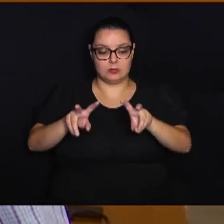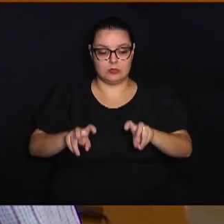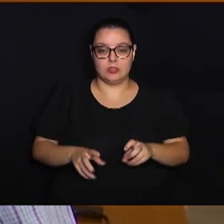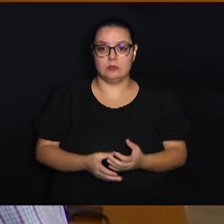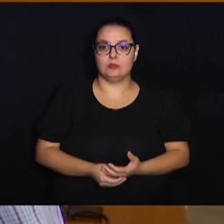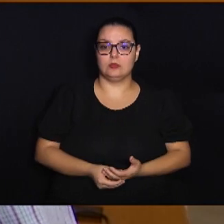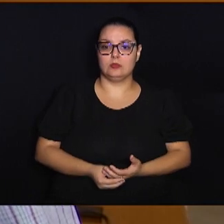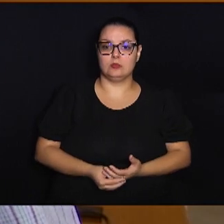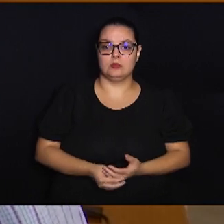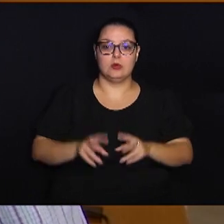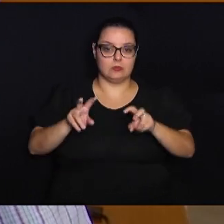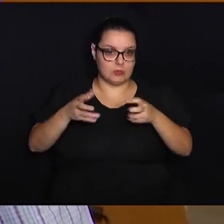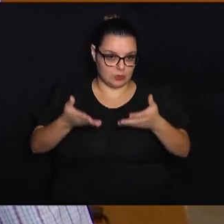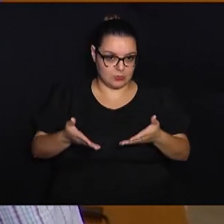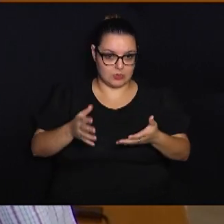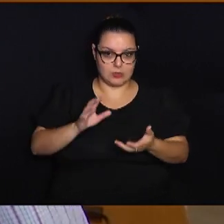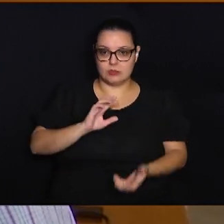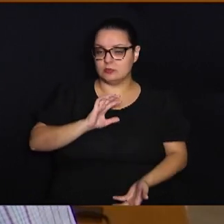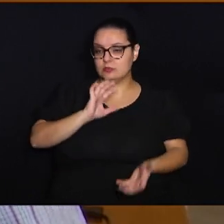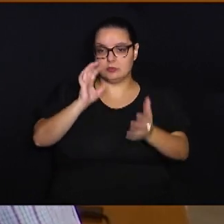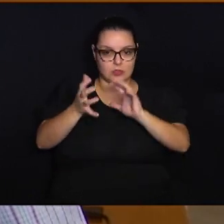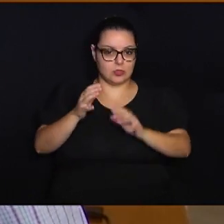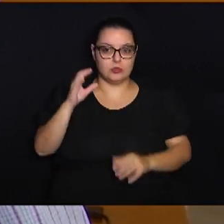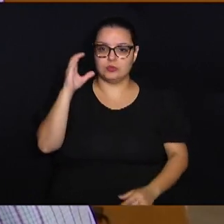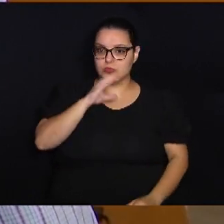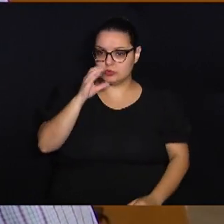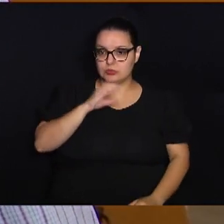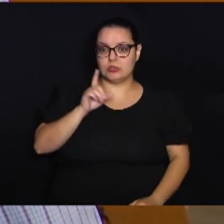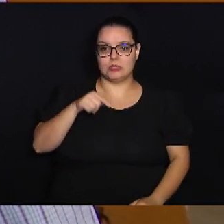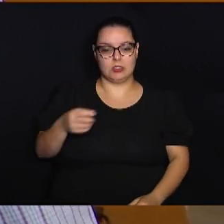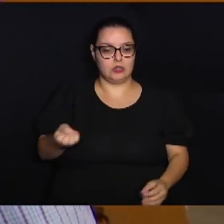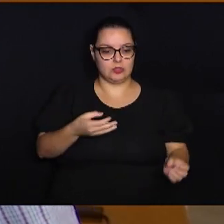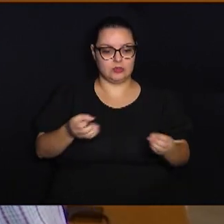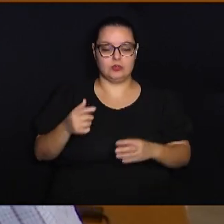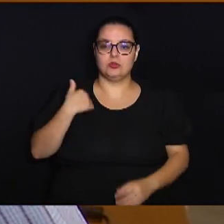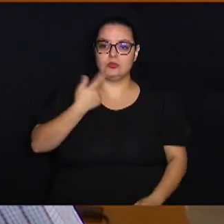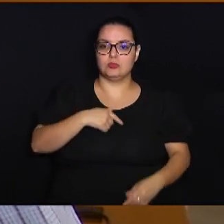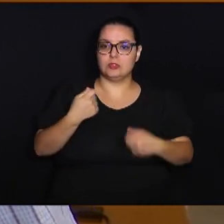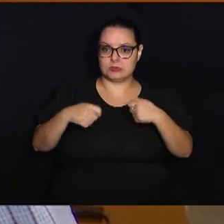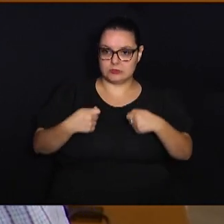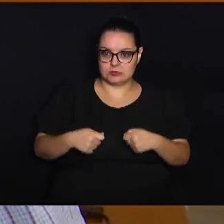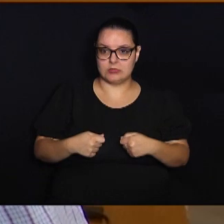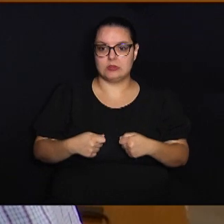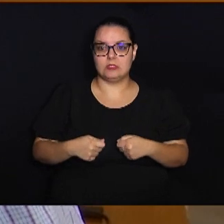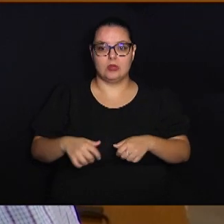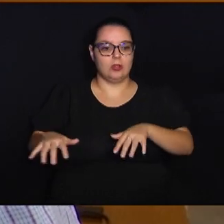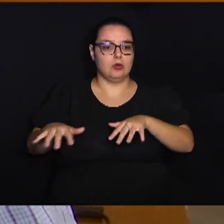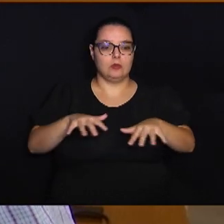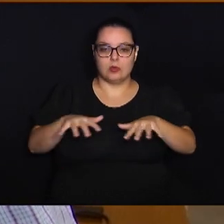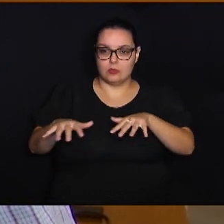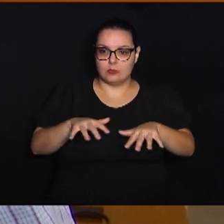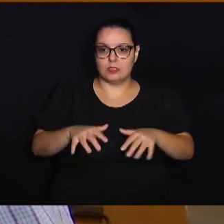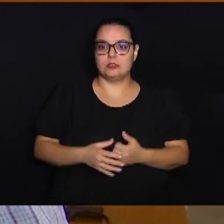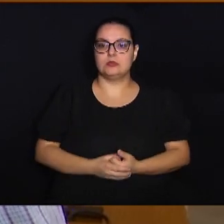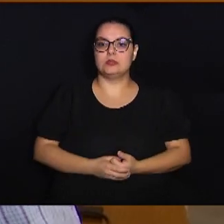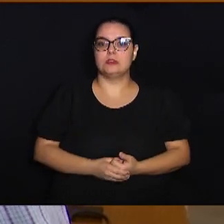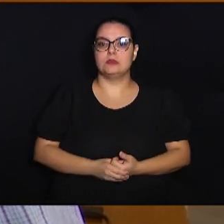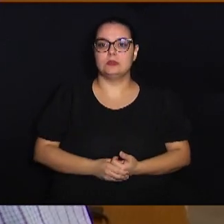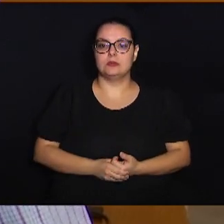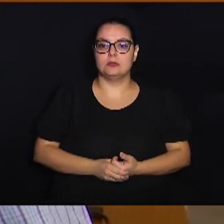Outra batalha importante é a Batalha da Estação, que acontece toda segunda-feira na Estação Cultura, na Sala dos Toninhos, e